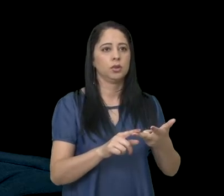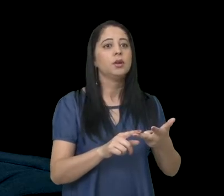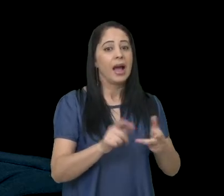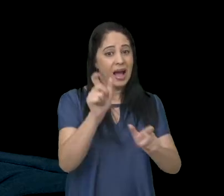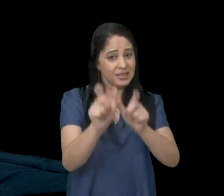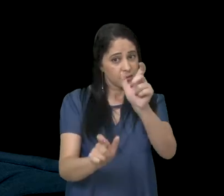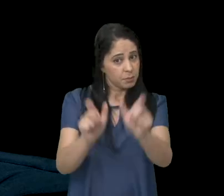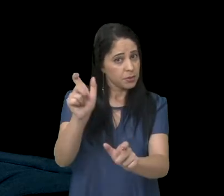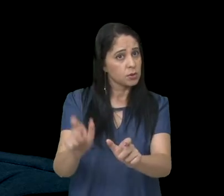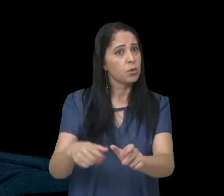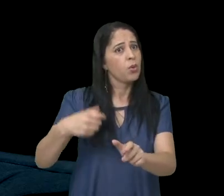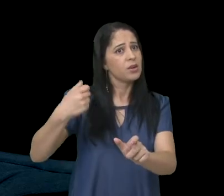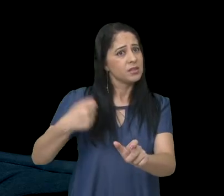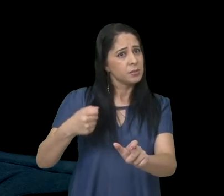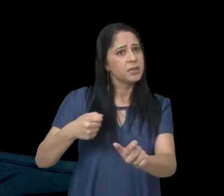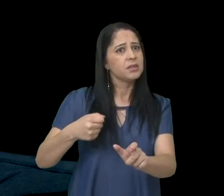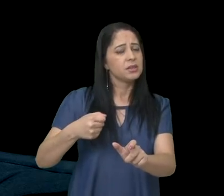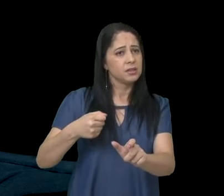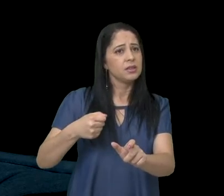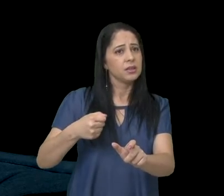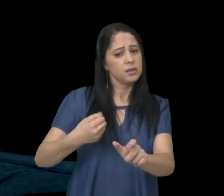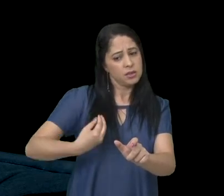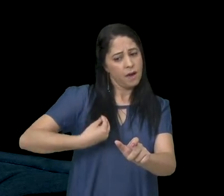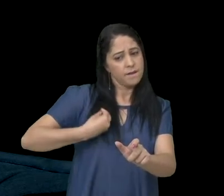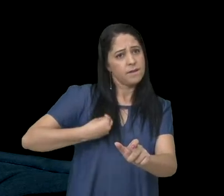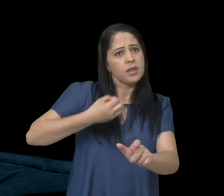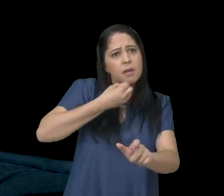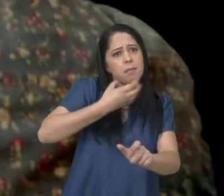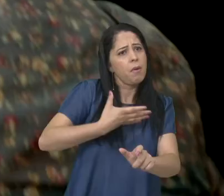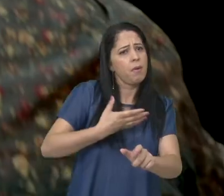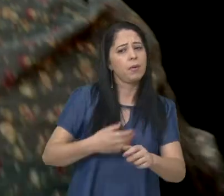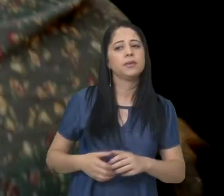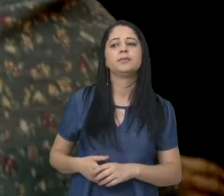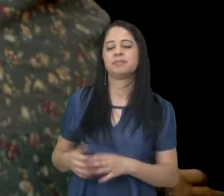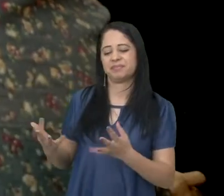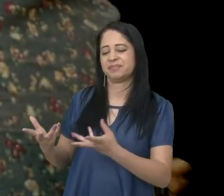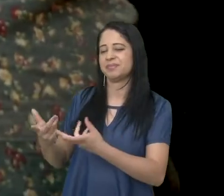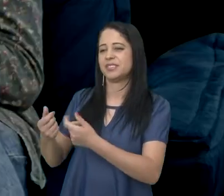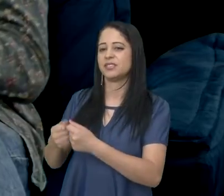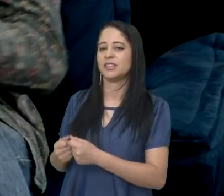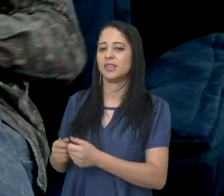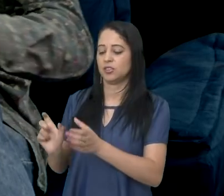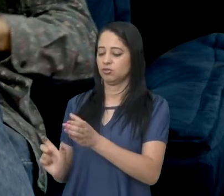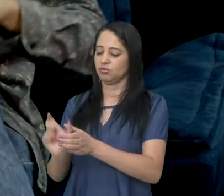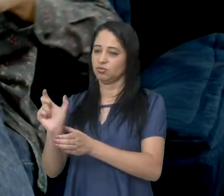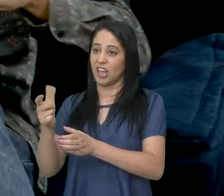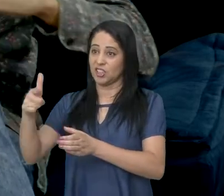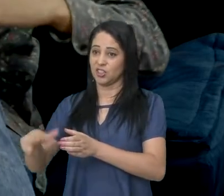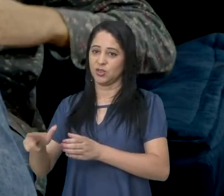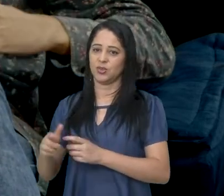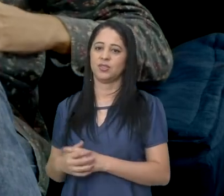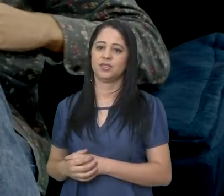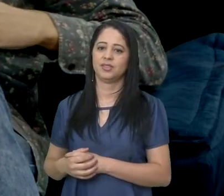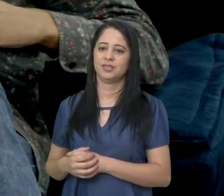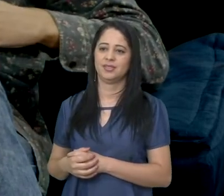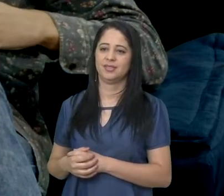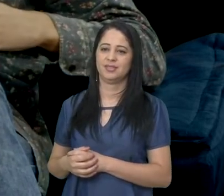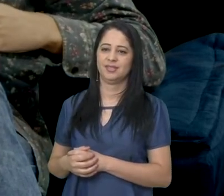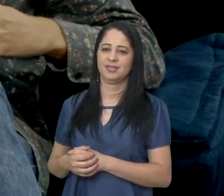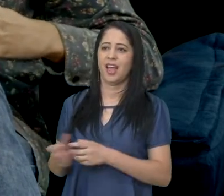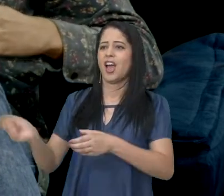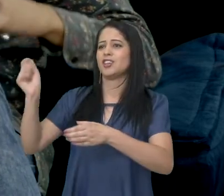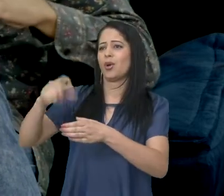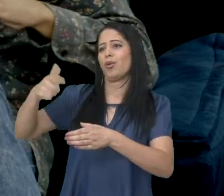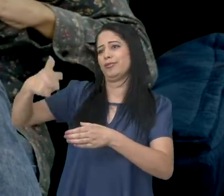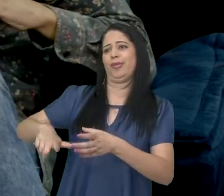terem integridade no seu dia a dia, né, eu acho que é fundamental. Maravilha. Agora mais um. Vou até tirar o justiça aqui que você jogou aqui dentro pra